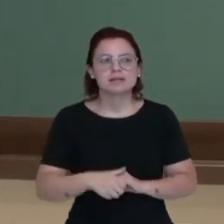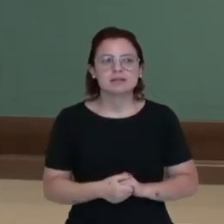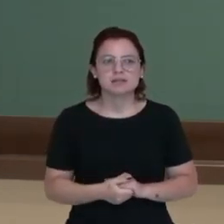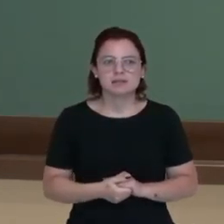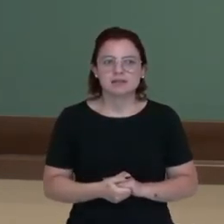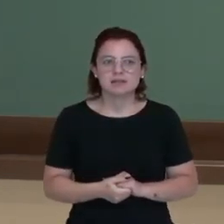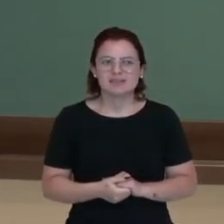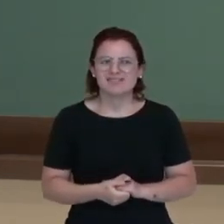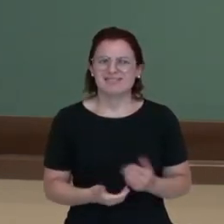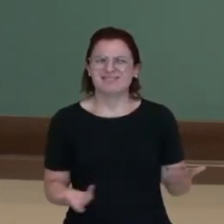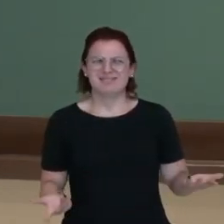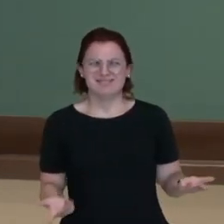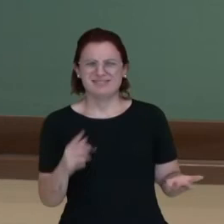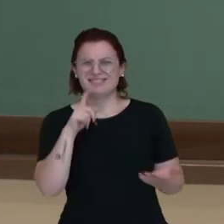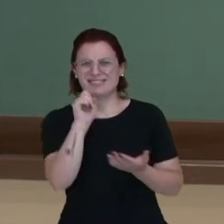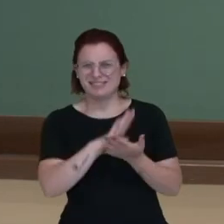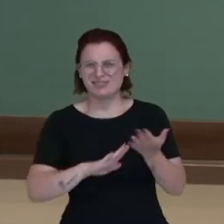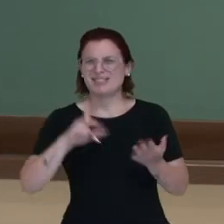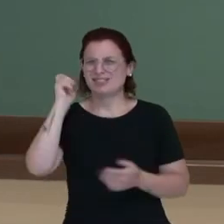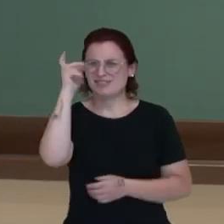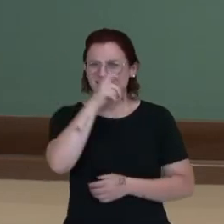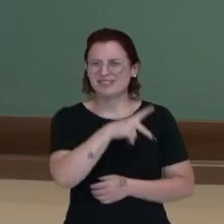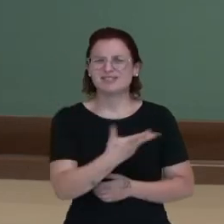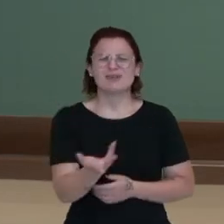que atividadezinha, hein, professor?